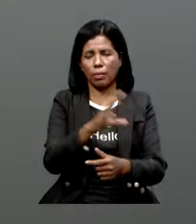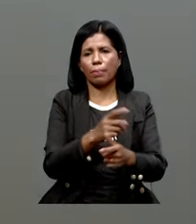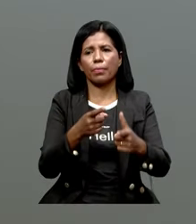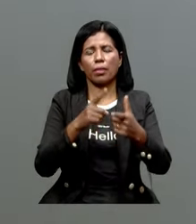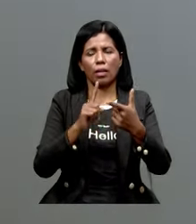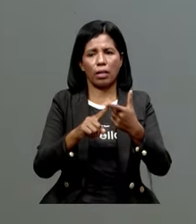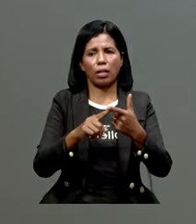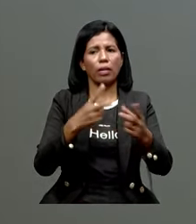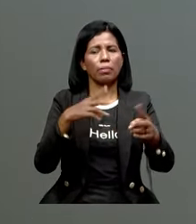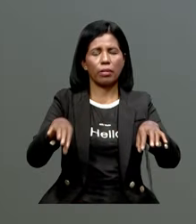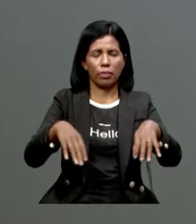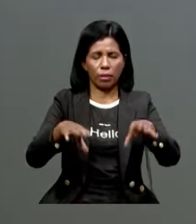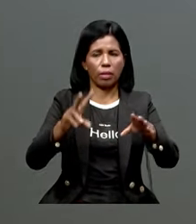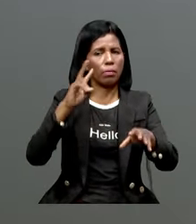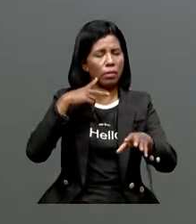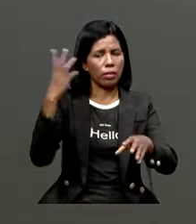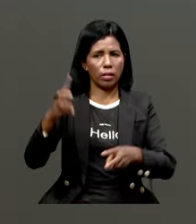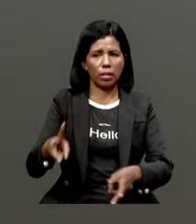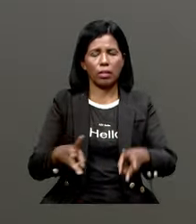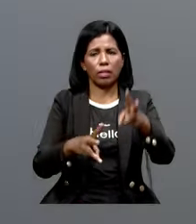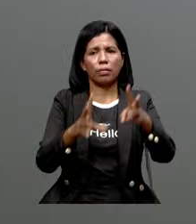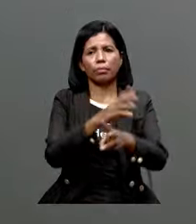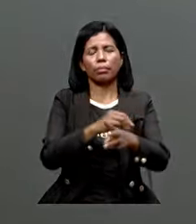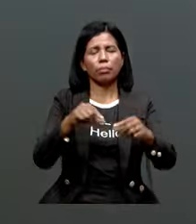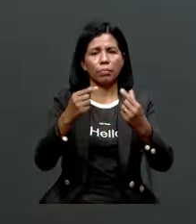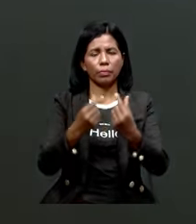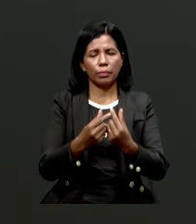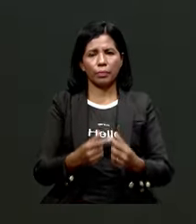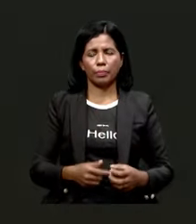ba vendedor sira nebe fan modo ia estrada ninin. Equipa cobertura, GMN.